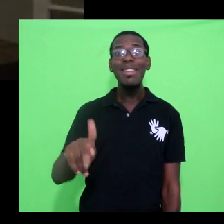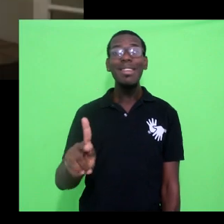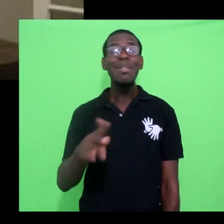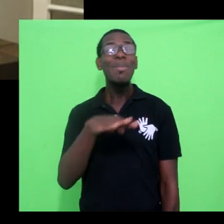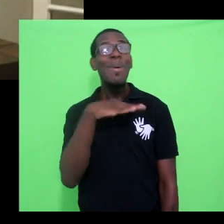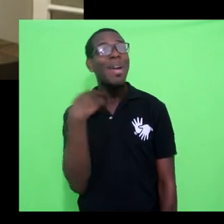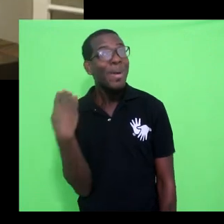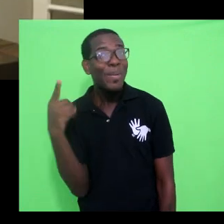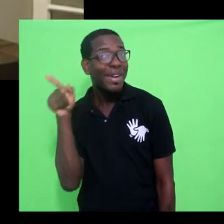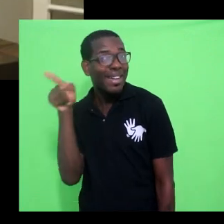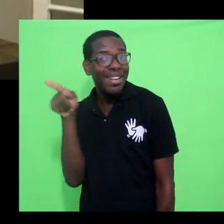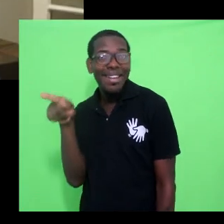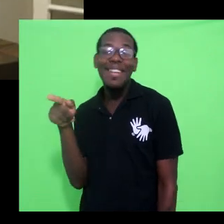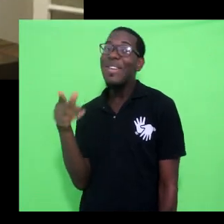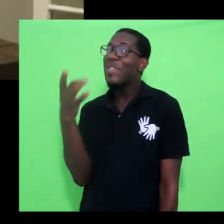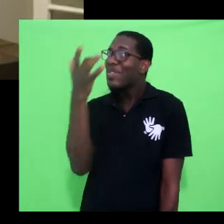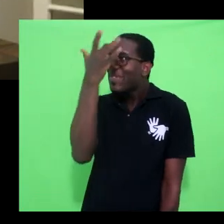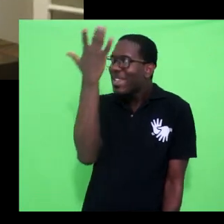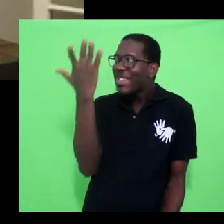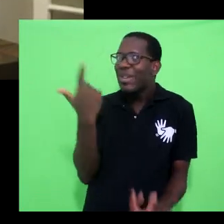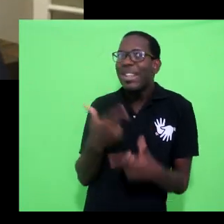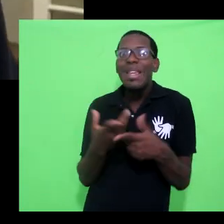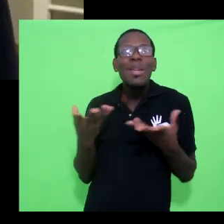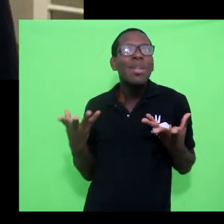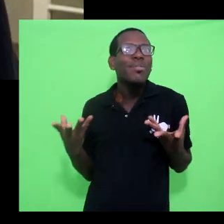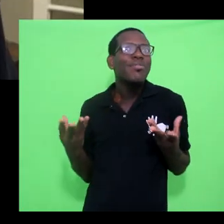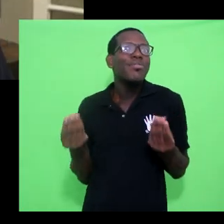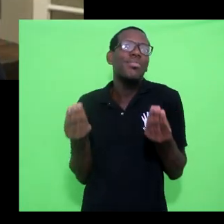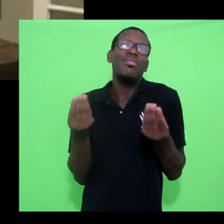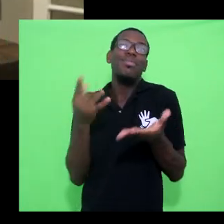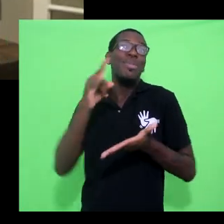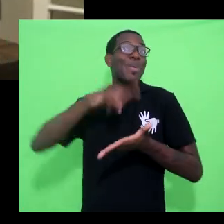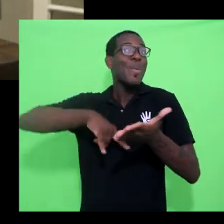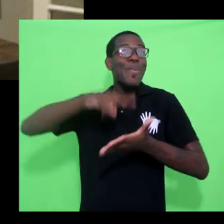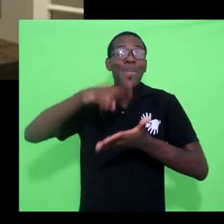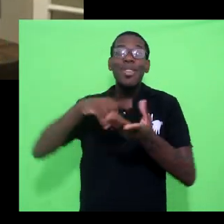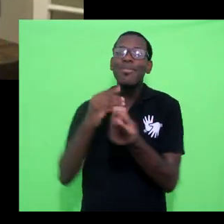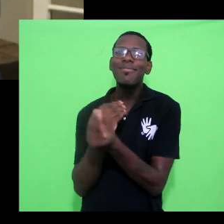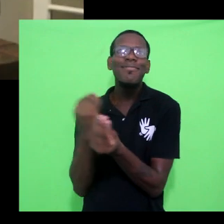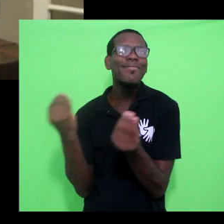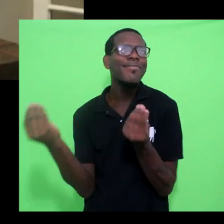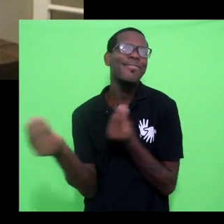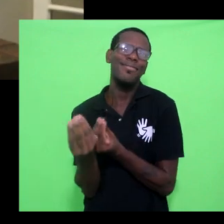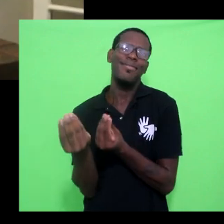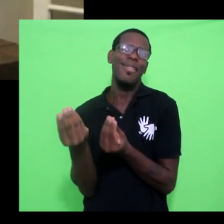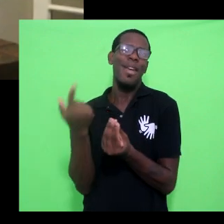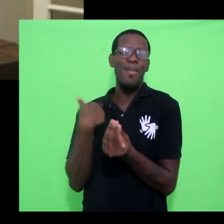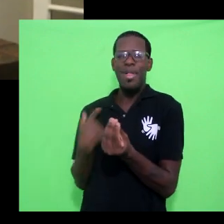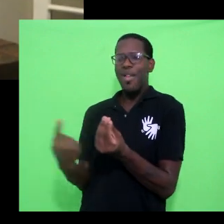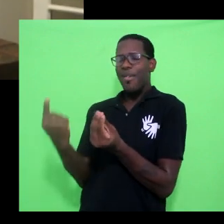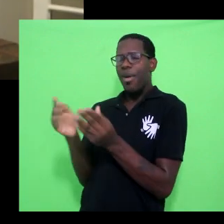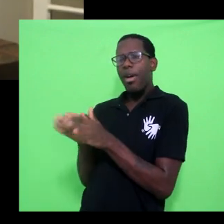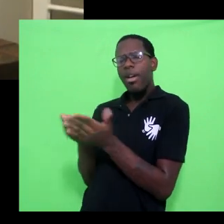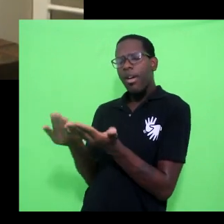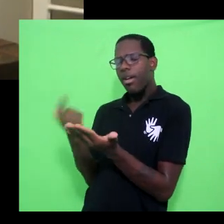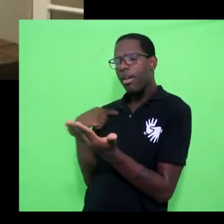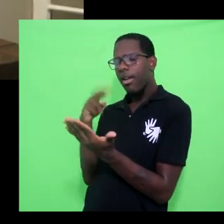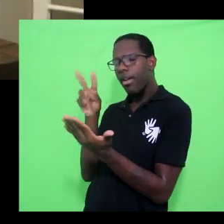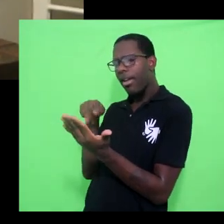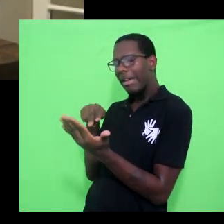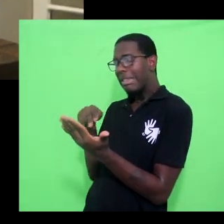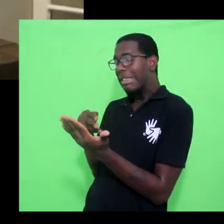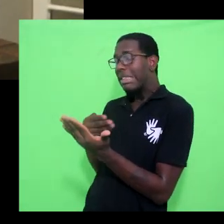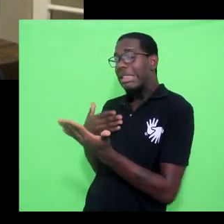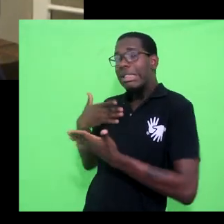não, eu tenho um monte de documento aqui que eu tenho que devolver para as fontes. Ele pegava e não devolvia. Aí me levou lá para ver o que era. Quando abriu os arquivos do Instituto, era